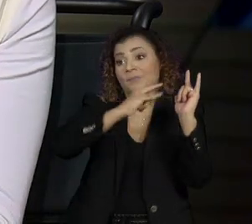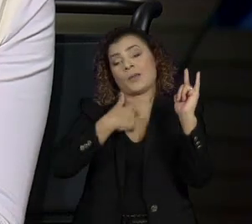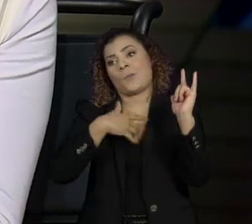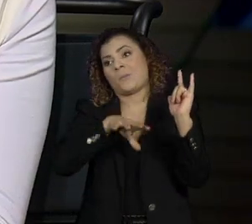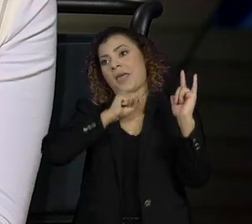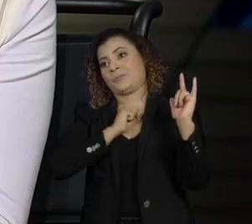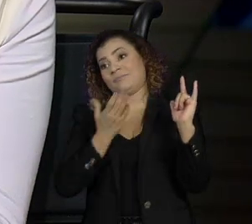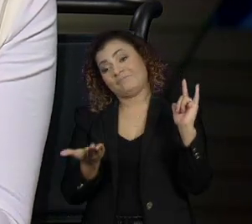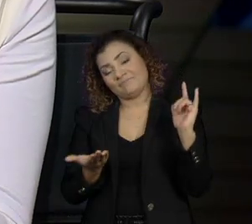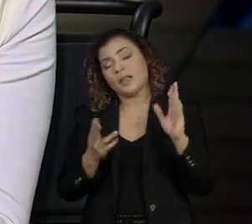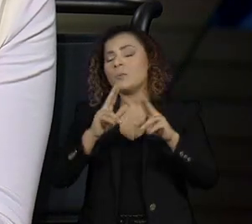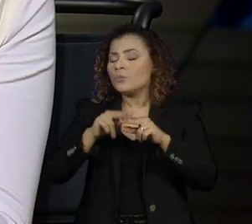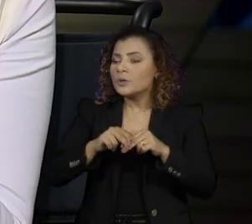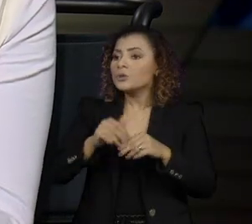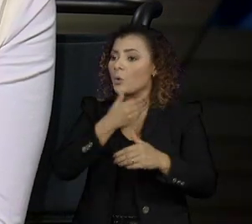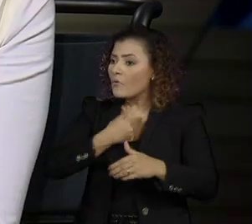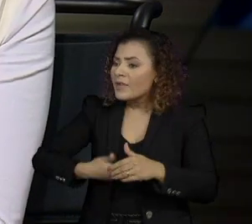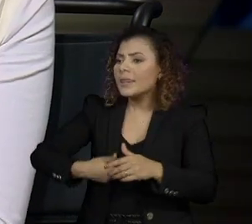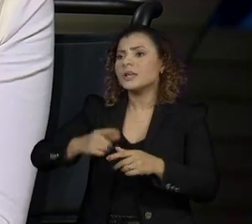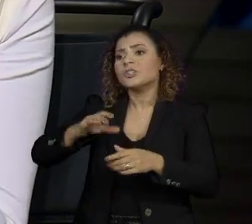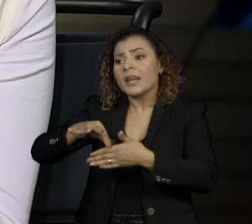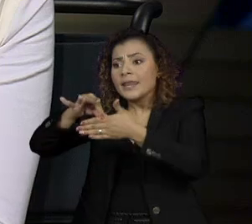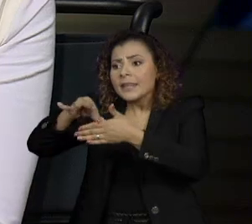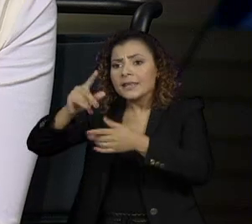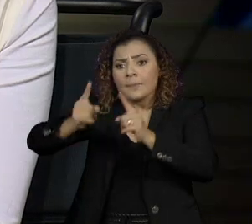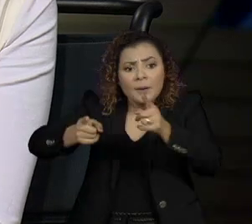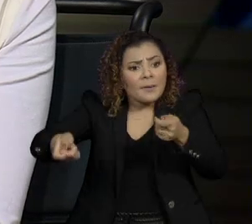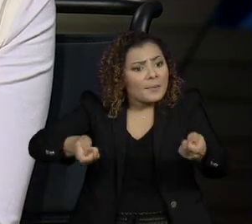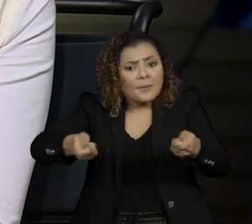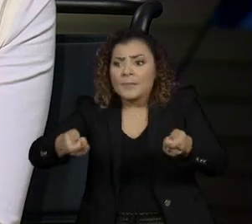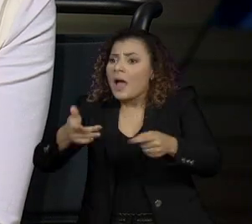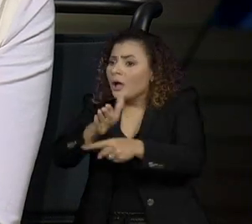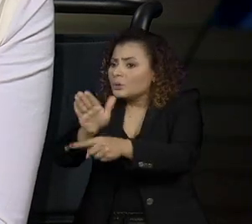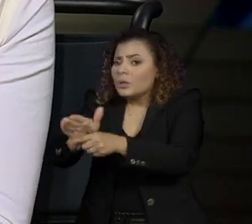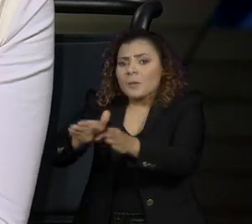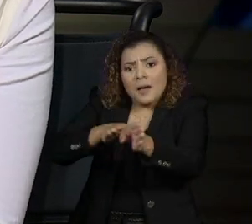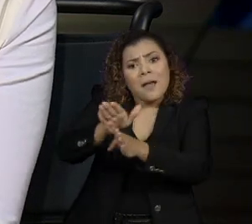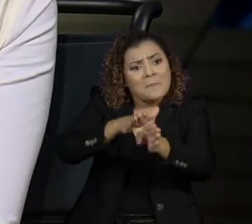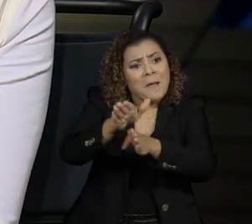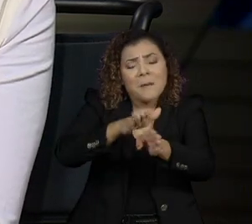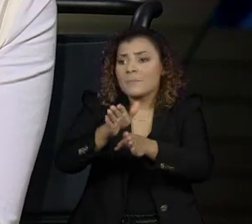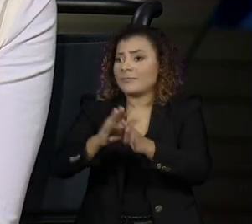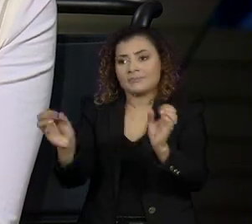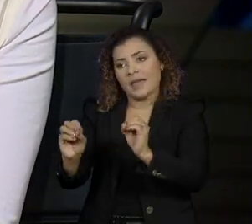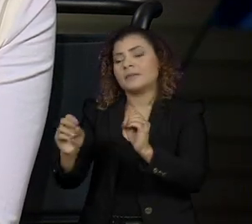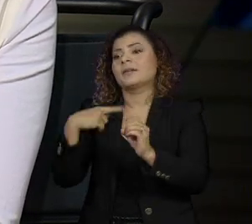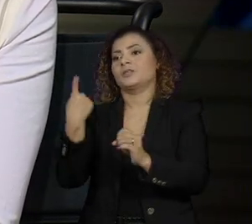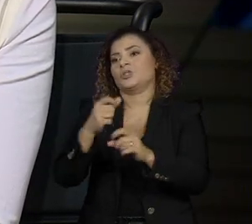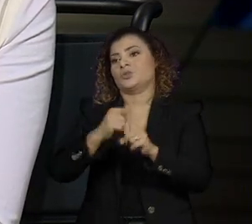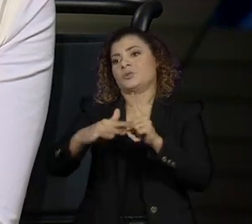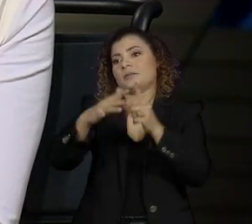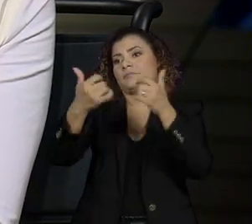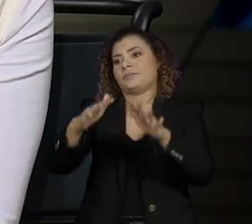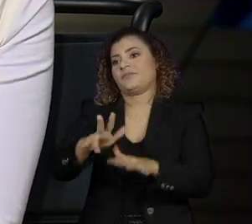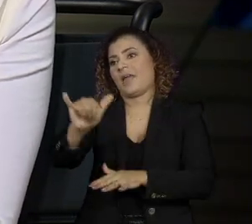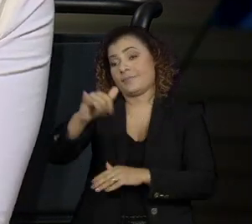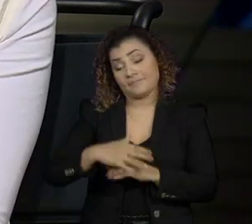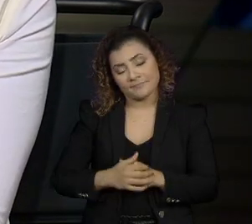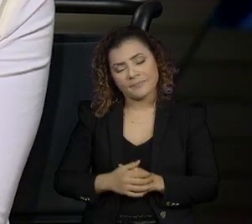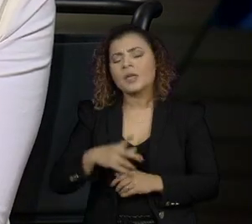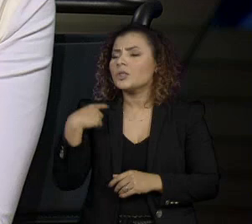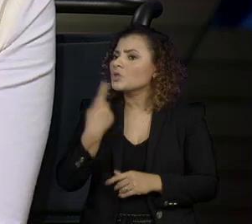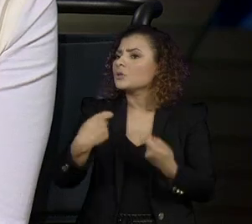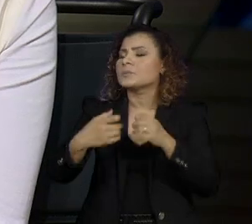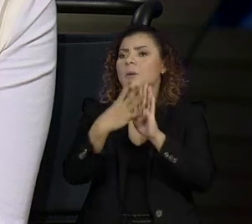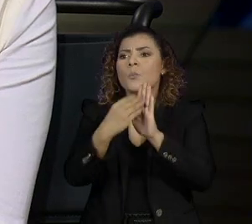tivermos governantes, lideranças capazes de construir esse enfrentamento coletivo, a gente vai perder enquanto sociedade, né? Então, precisamos do